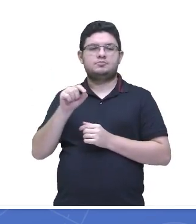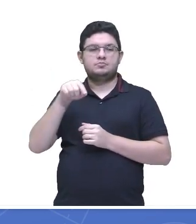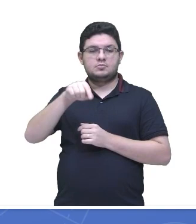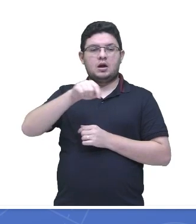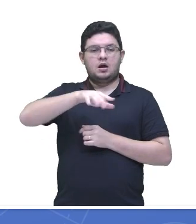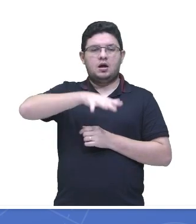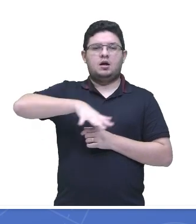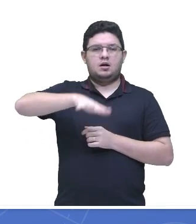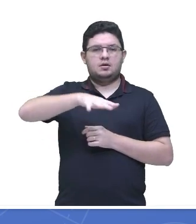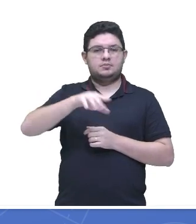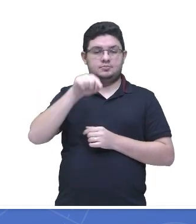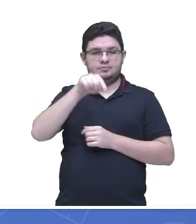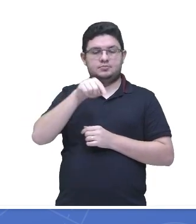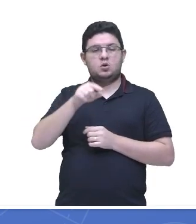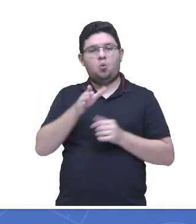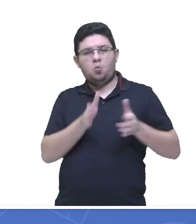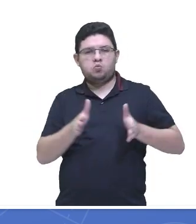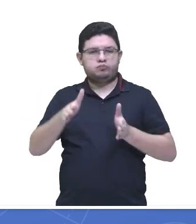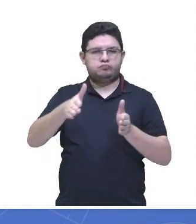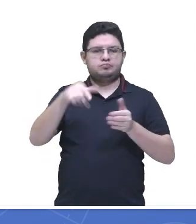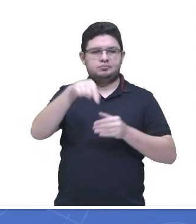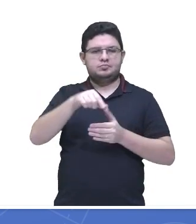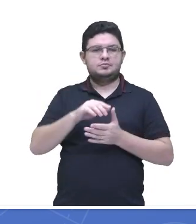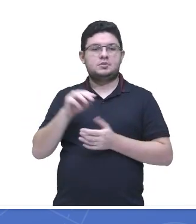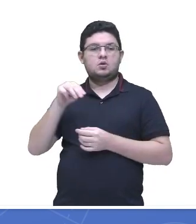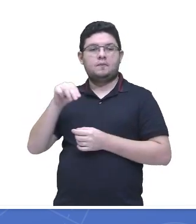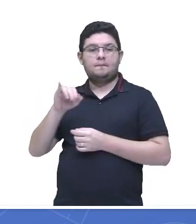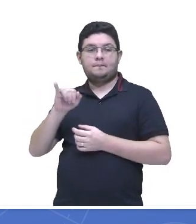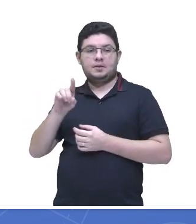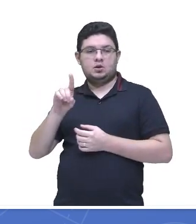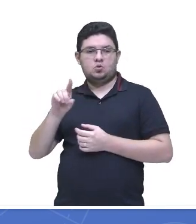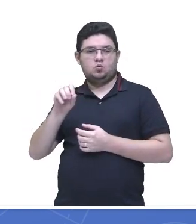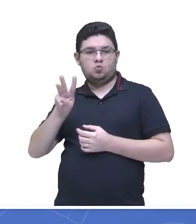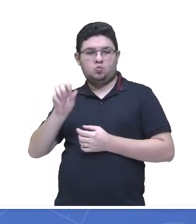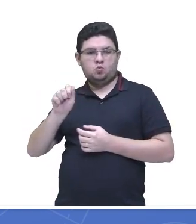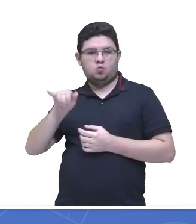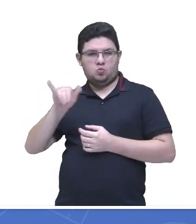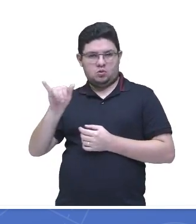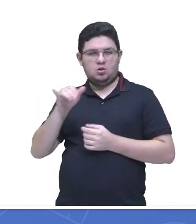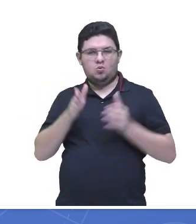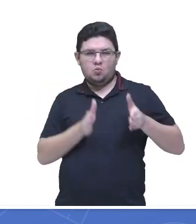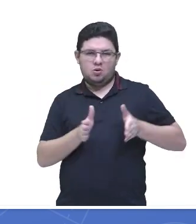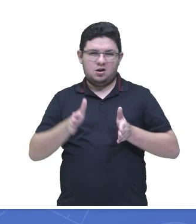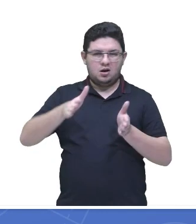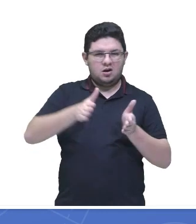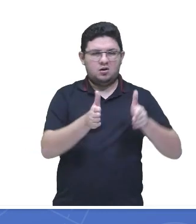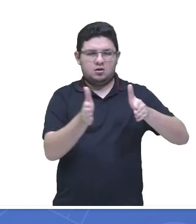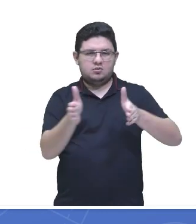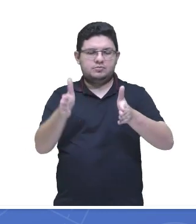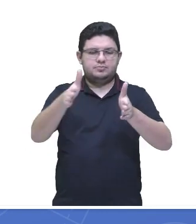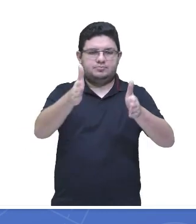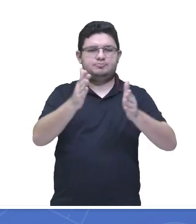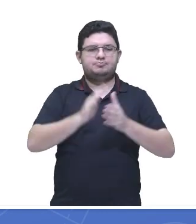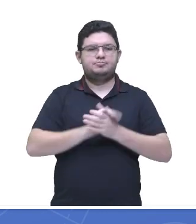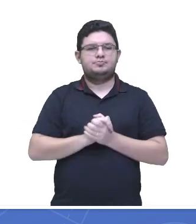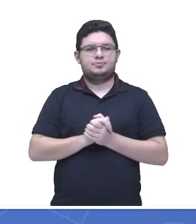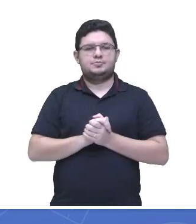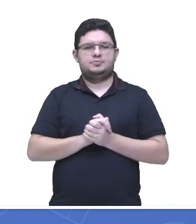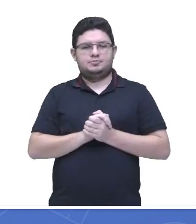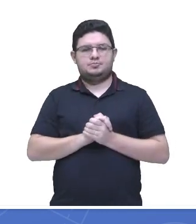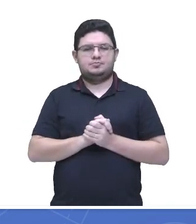midway é o meio do caminho, no meio do caminho, tá? Então, esse prefixo indica direção e quer dizer